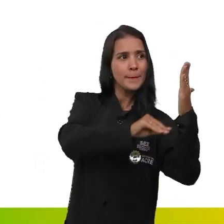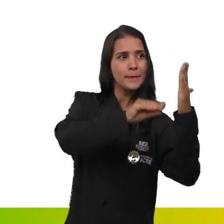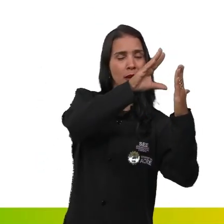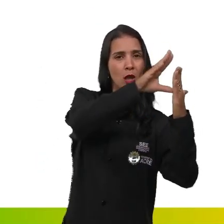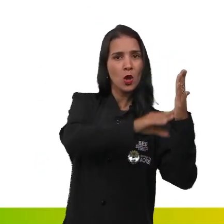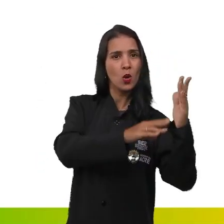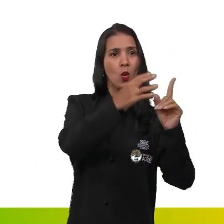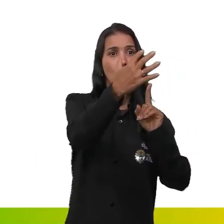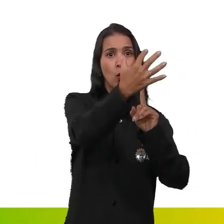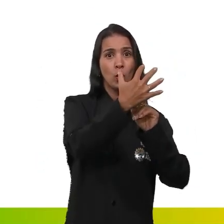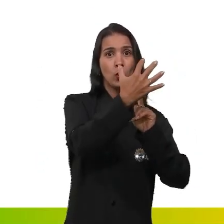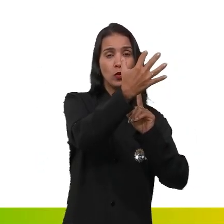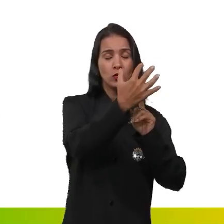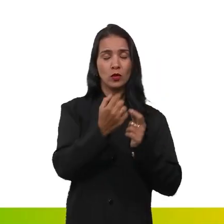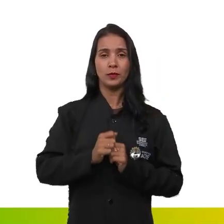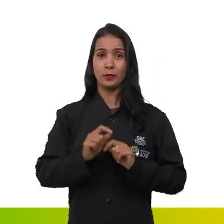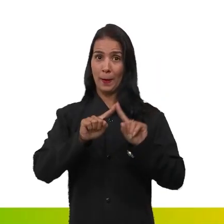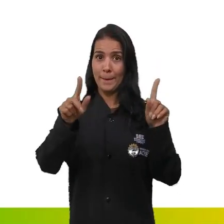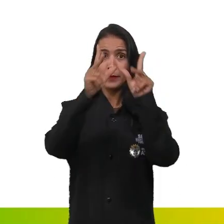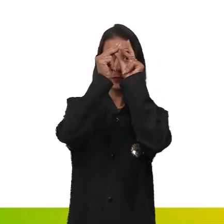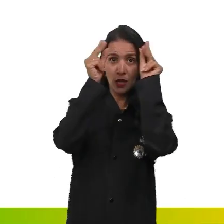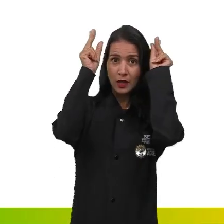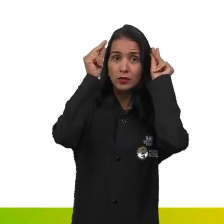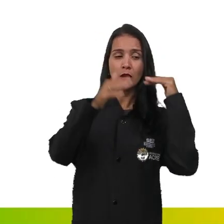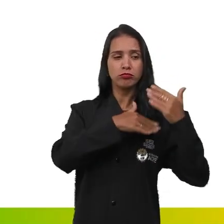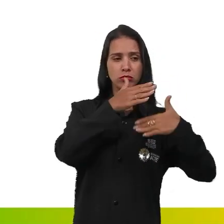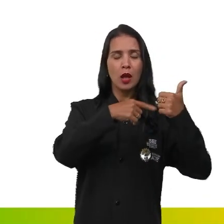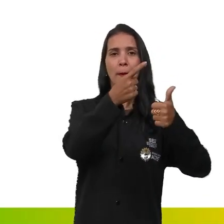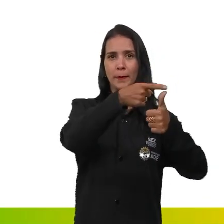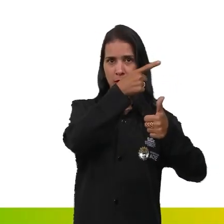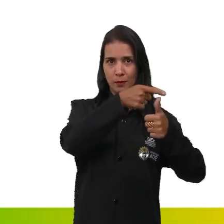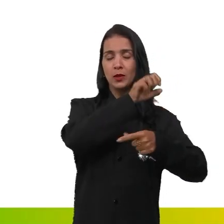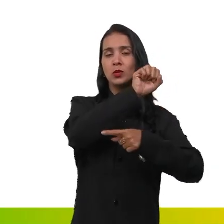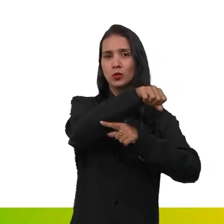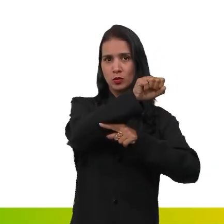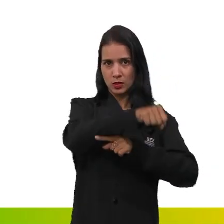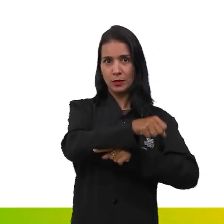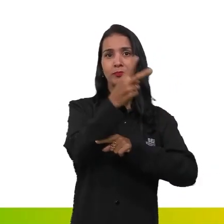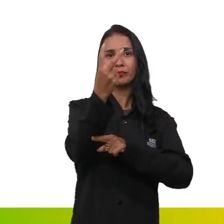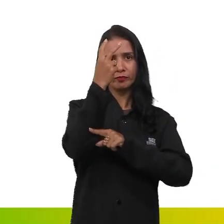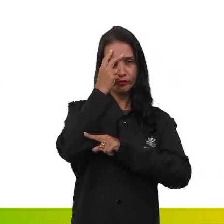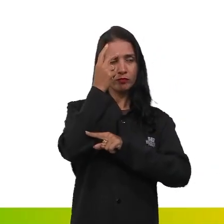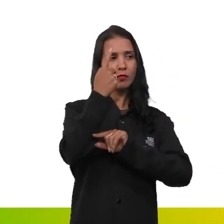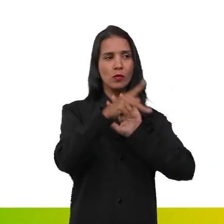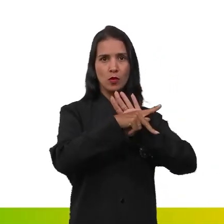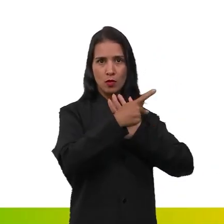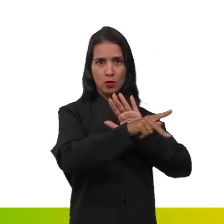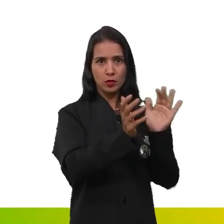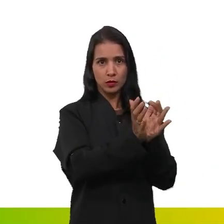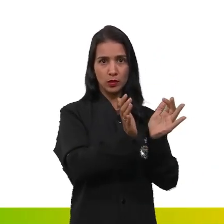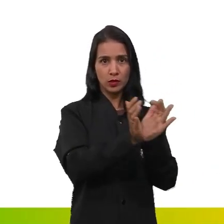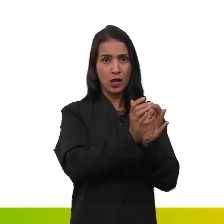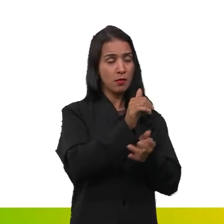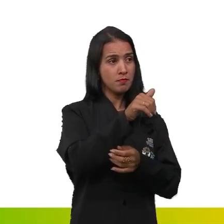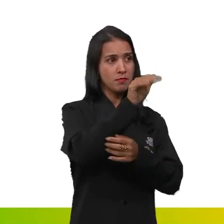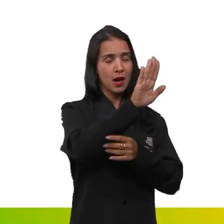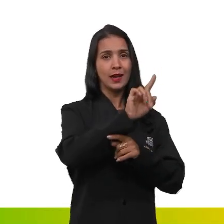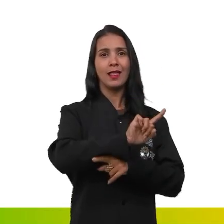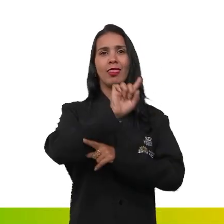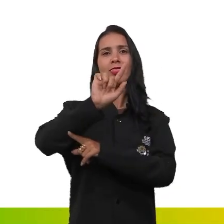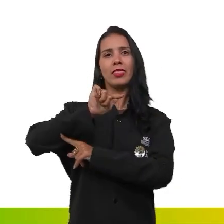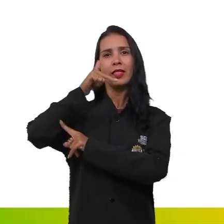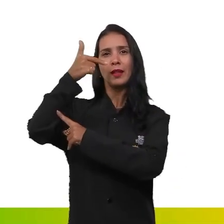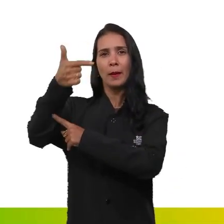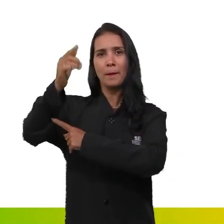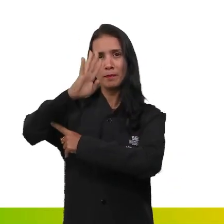gregos vieram primeiro, se desenvolveram primeiro, desenvolveram sua cultura primeiro. Os romanos,